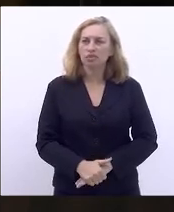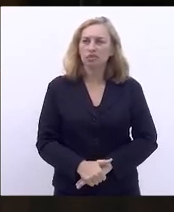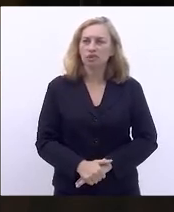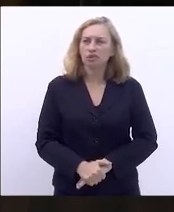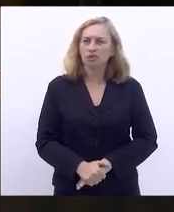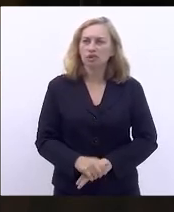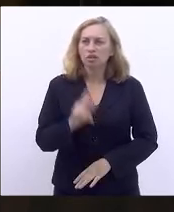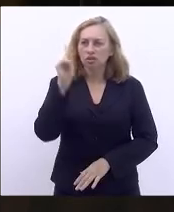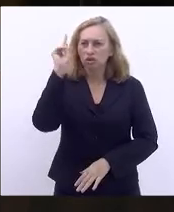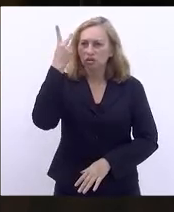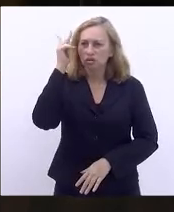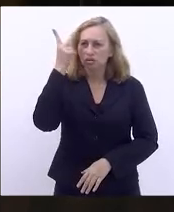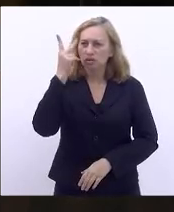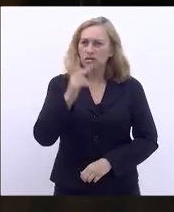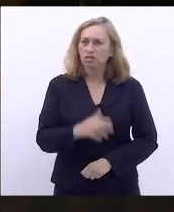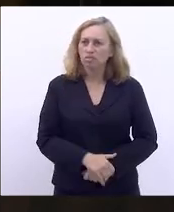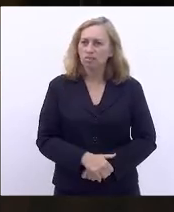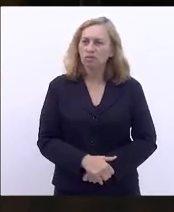Historicamente,